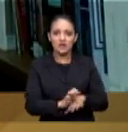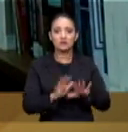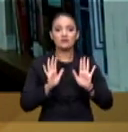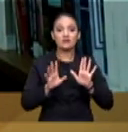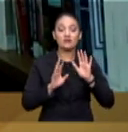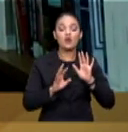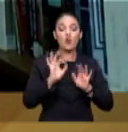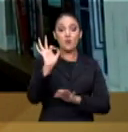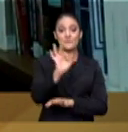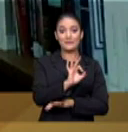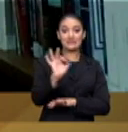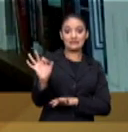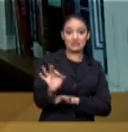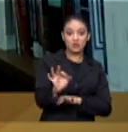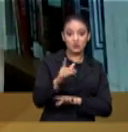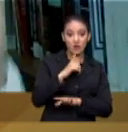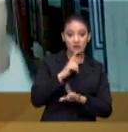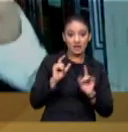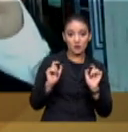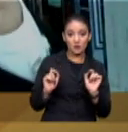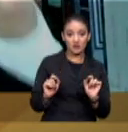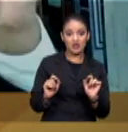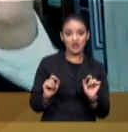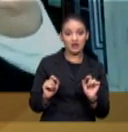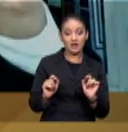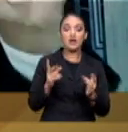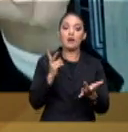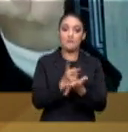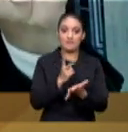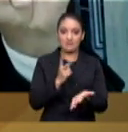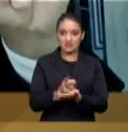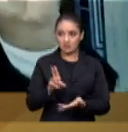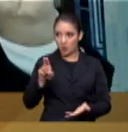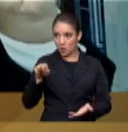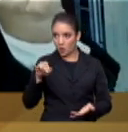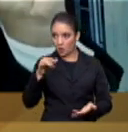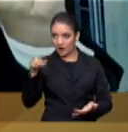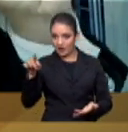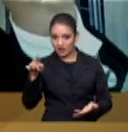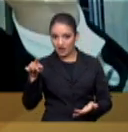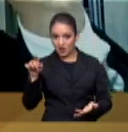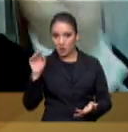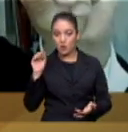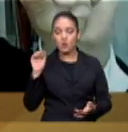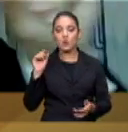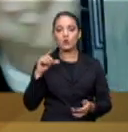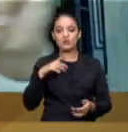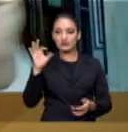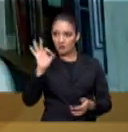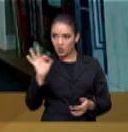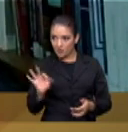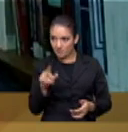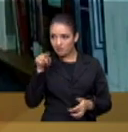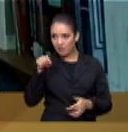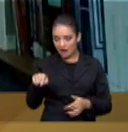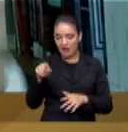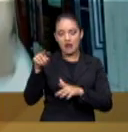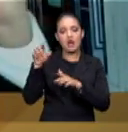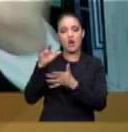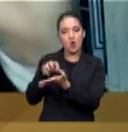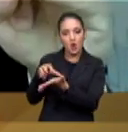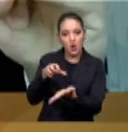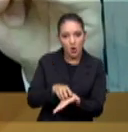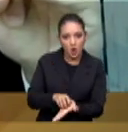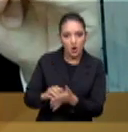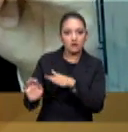dos percentuais utilizados serem aqueles mesmos que a União estabelece para os seus próprios órgãos e autarquias, que